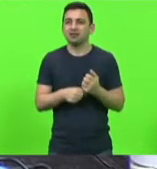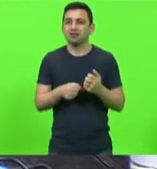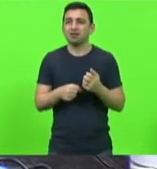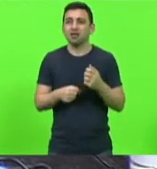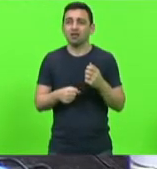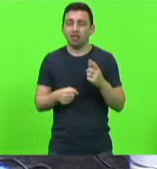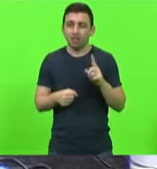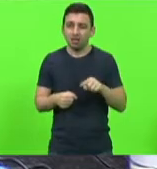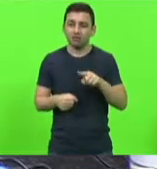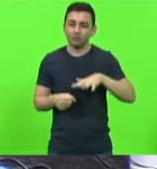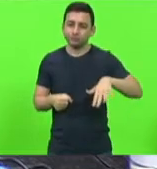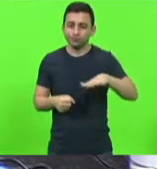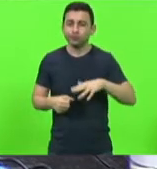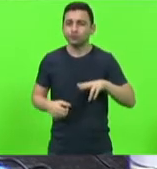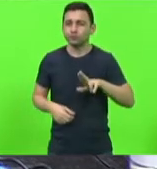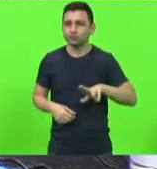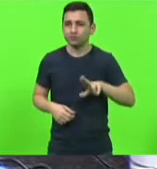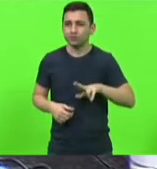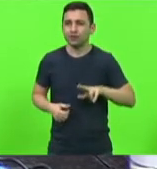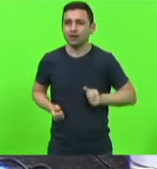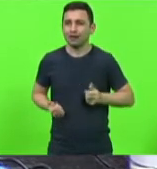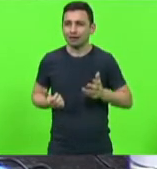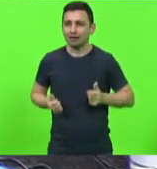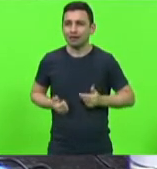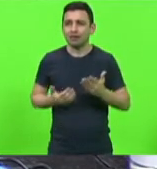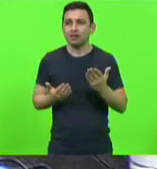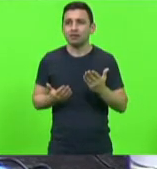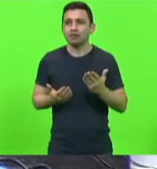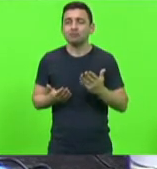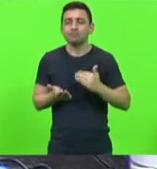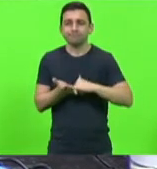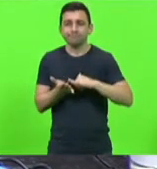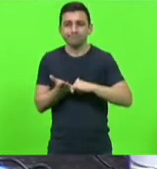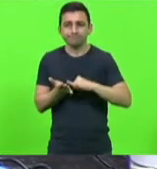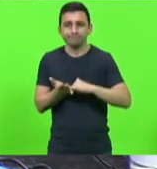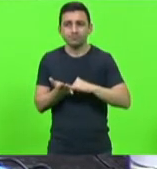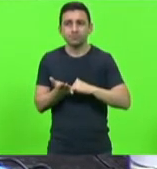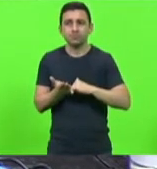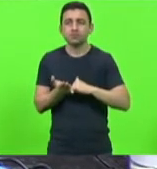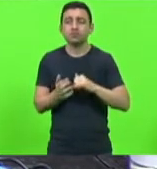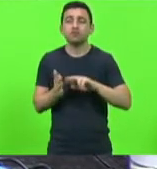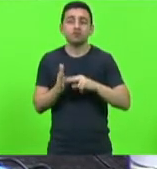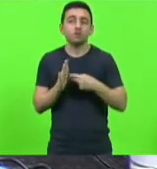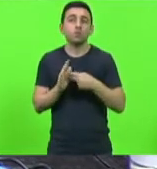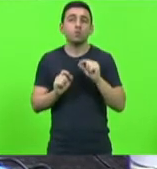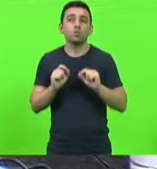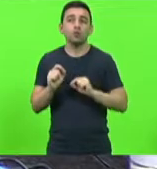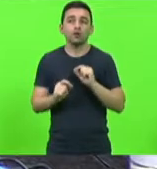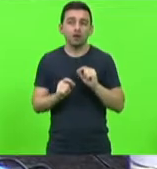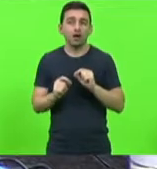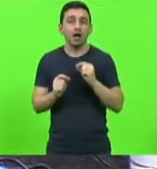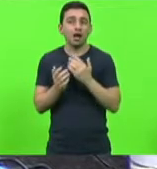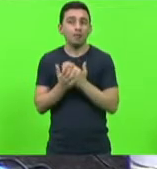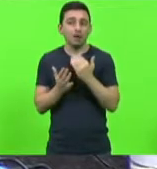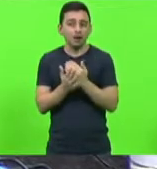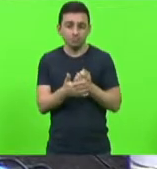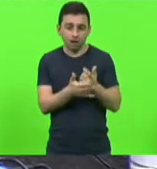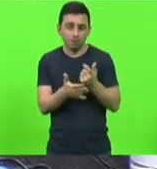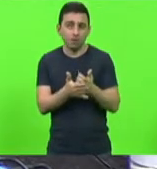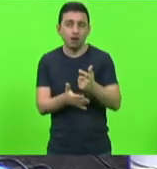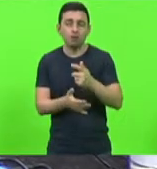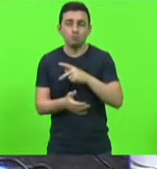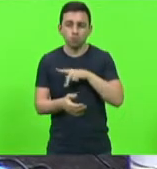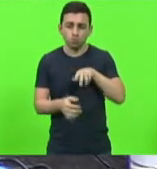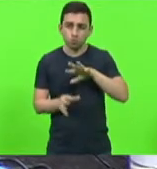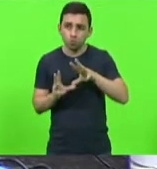é, sendo despesa a carga tributária utilizada, isso significa que quem está pagando as despesas públicas, na maior parte, são os